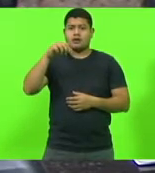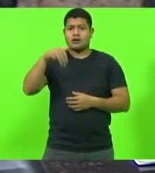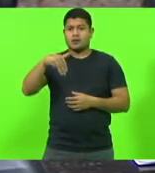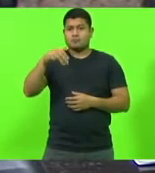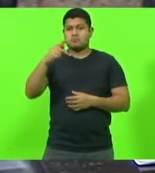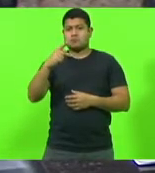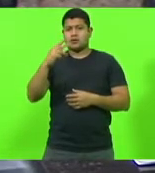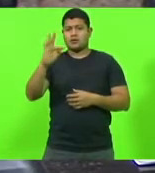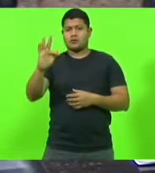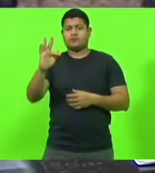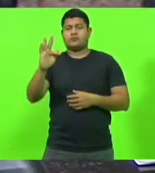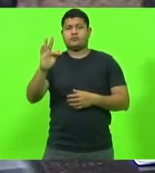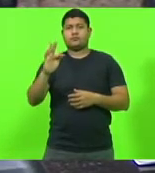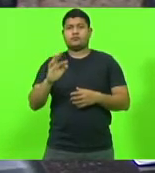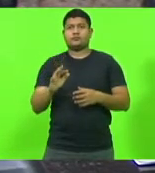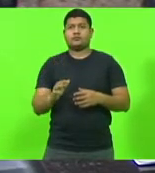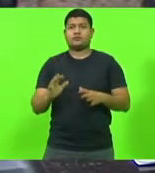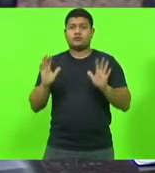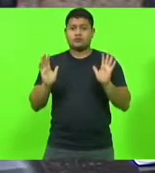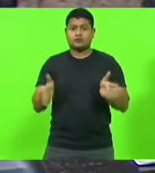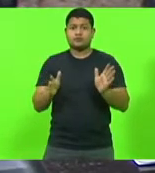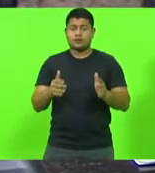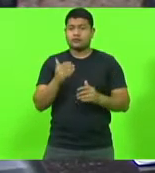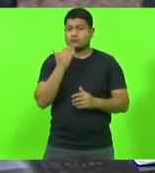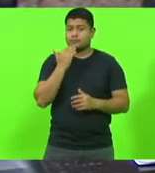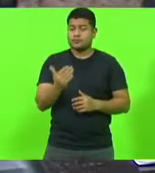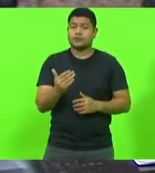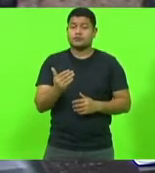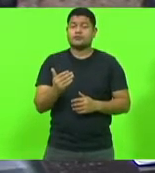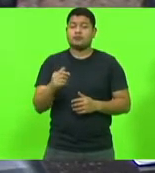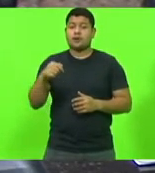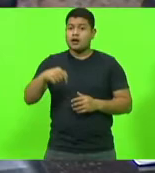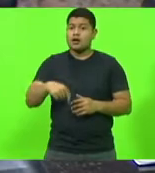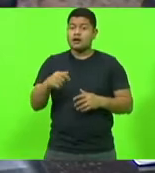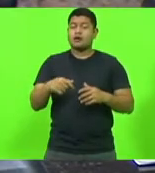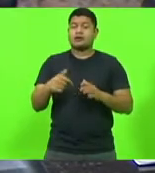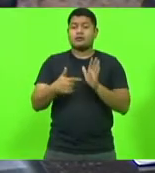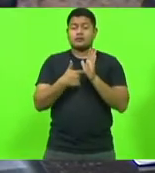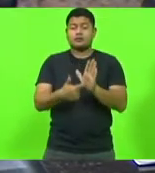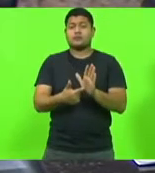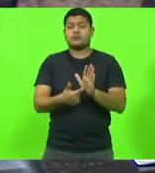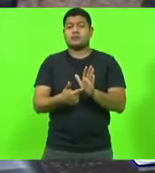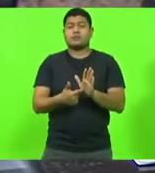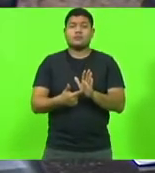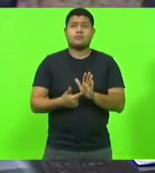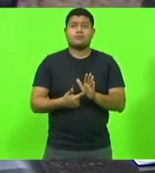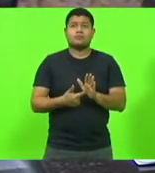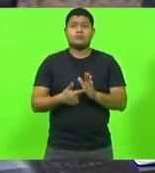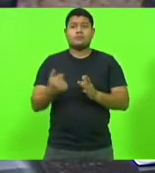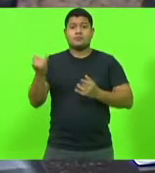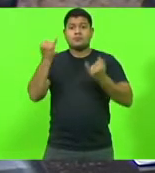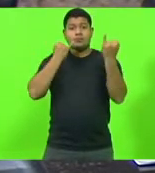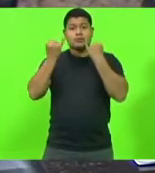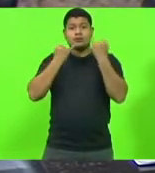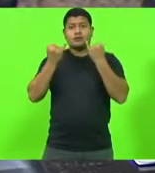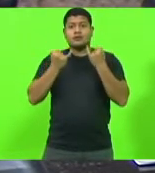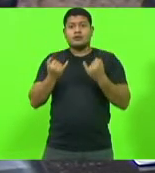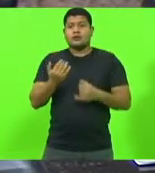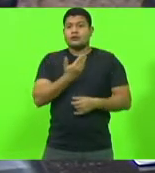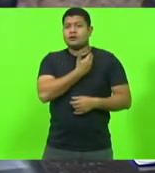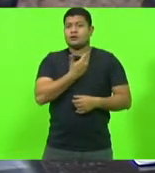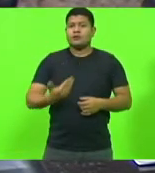que inclusive já foi aqui feito um pedido de indicação e até de informação para o governo do